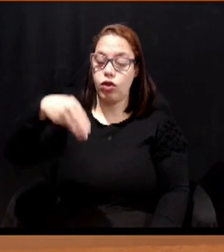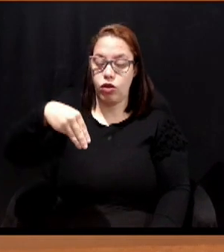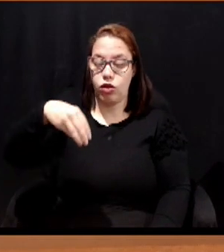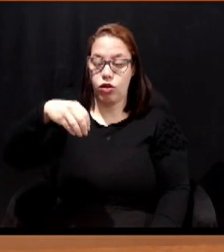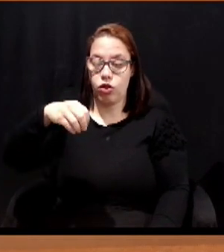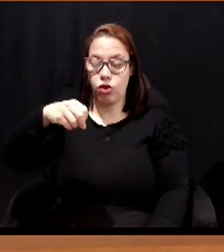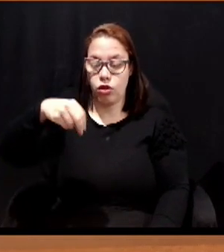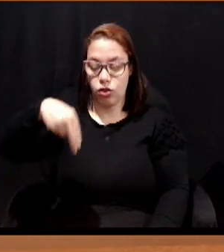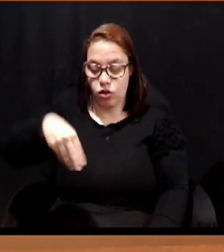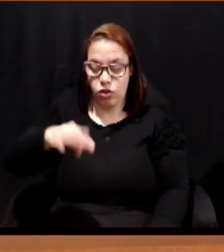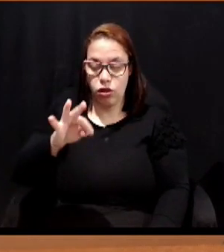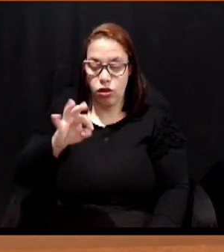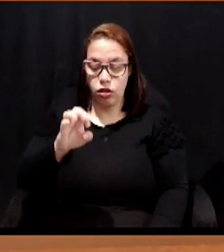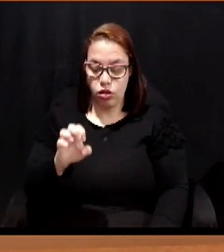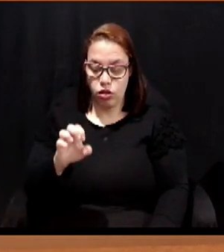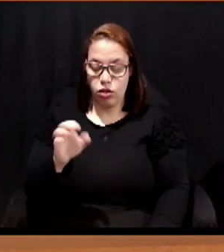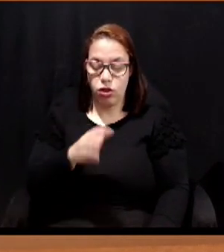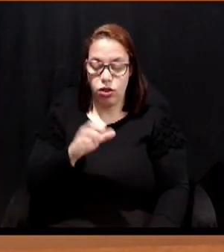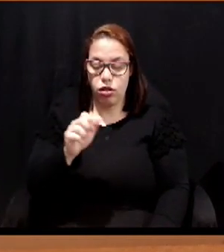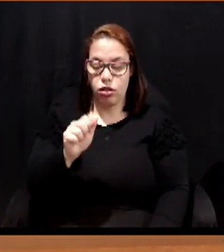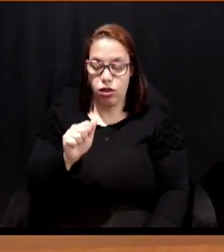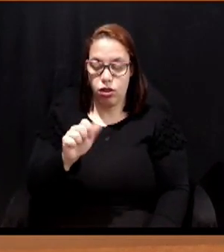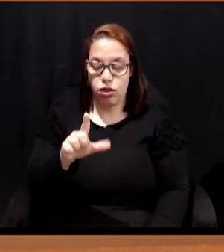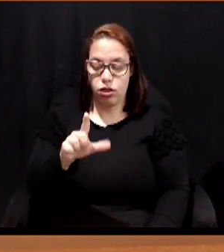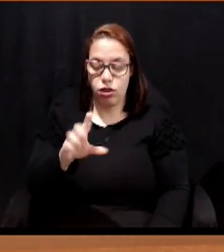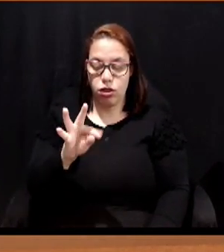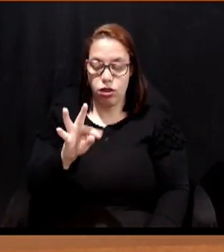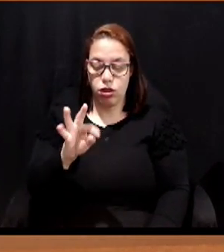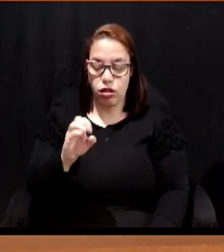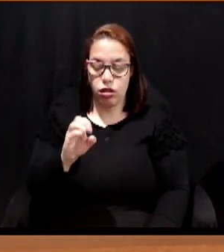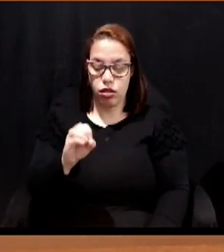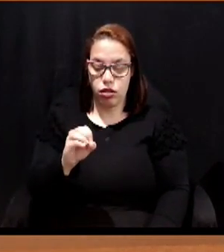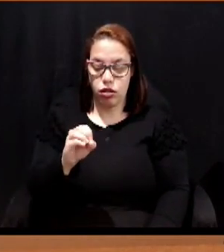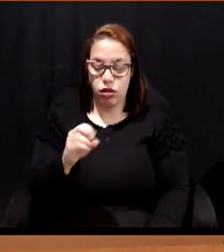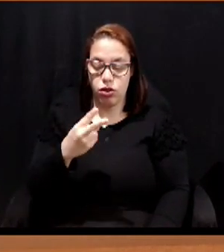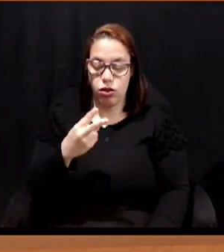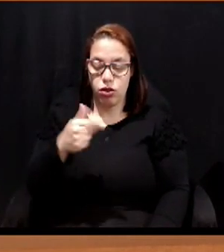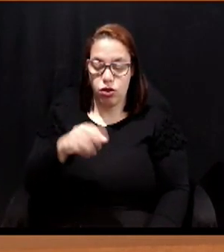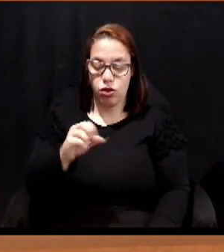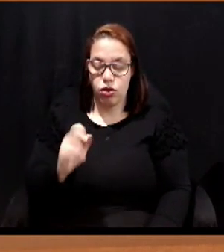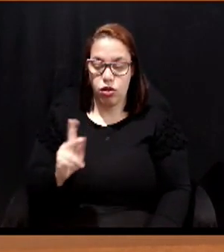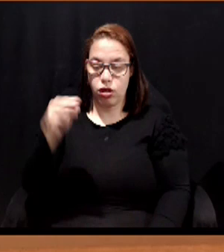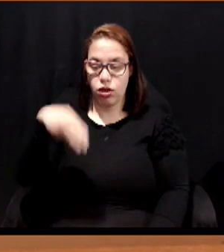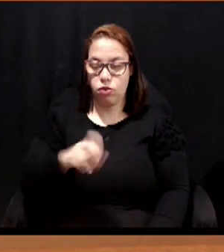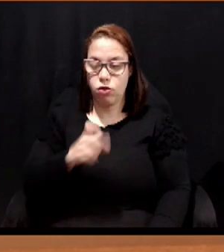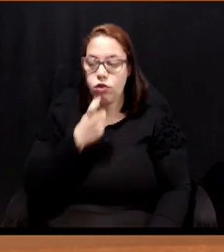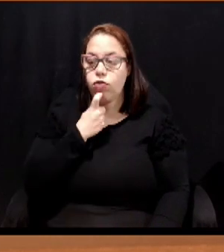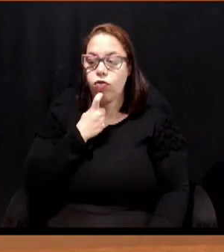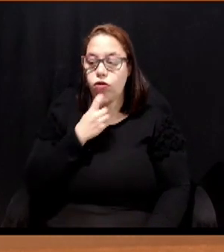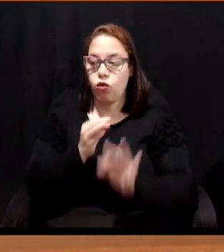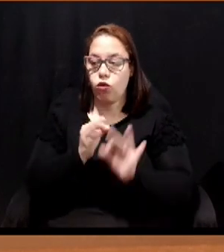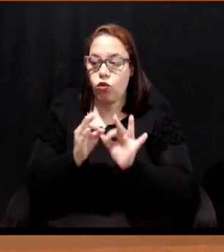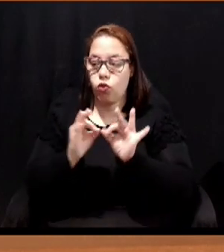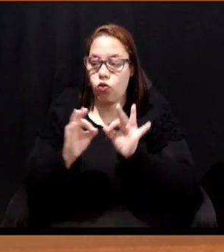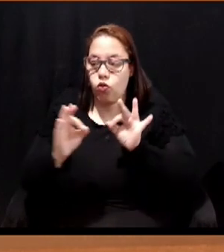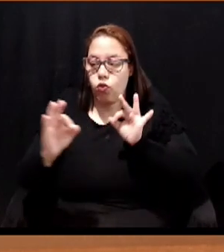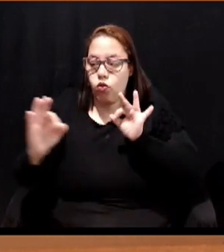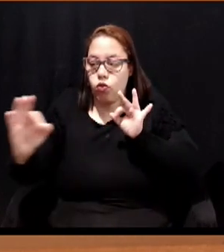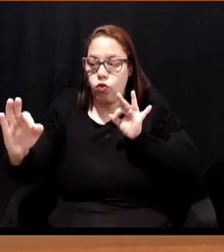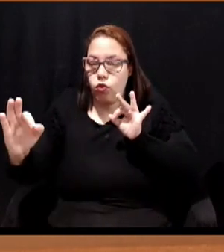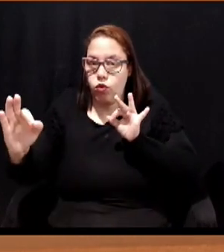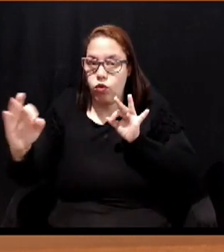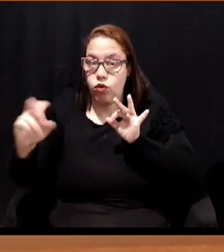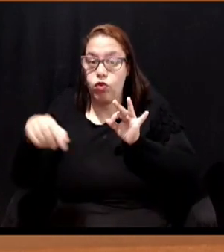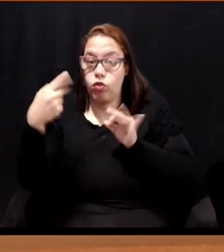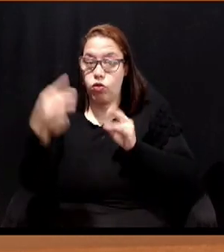a 270 quilômetros de Campinas, um pouco além da nossa representação,